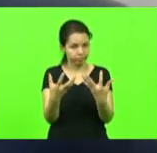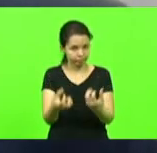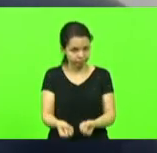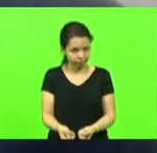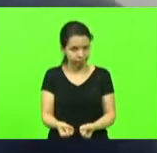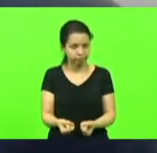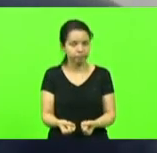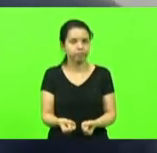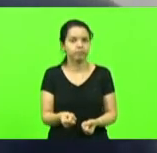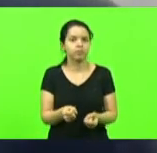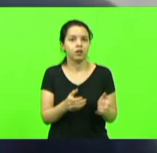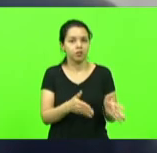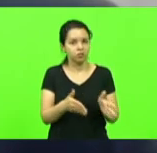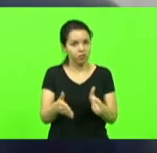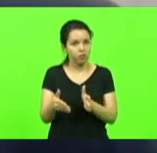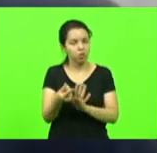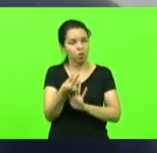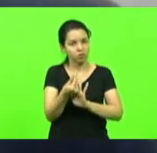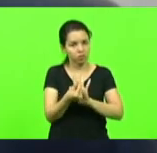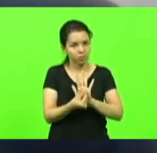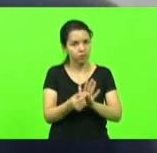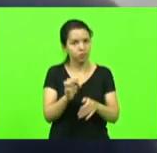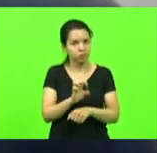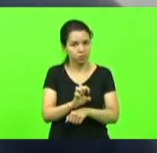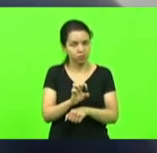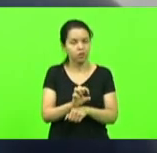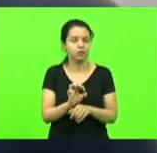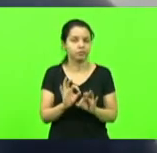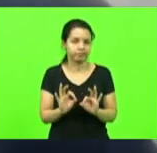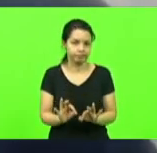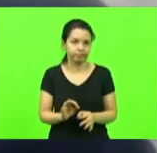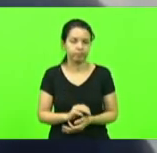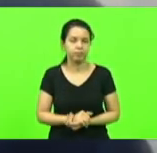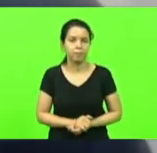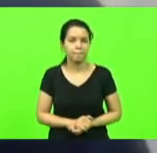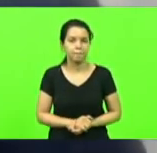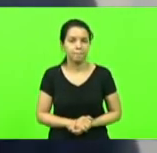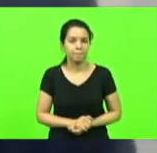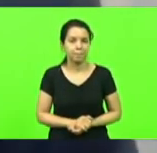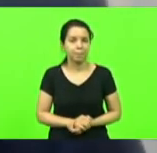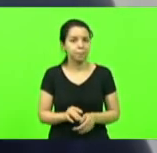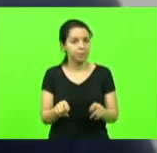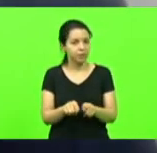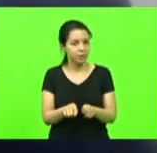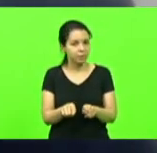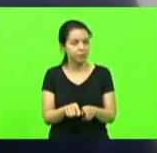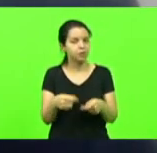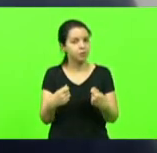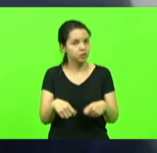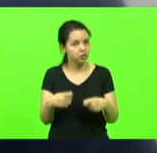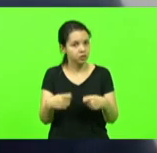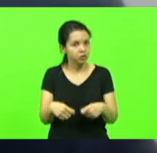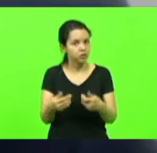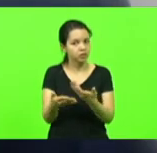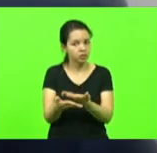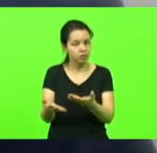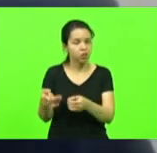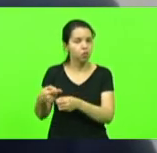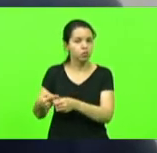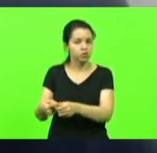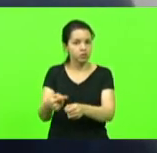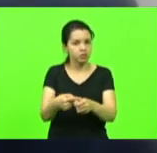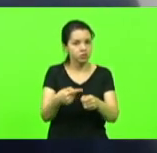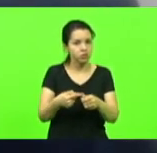das condições orçamentárias do Estado, obviamente. Né? E também fazer chegar aos municípios, através da